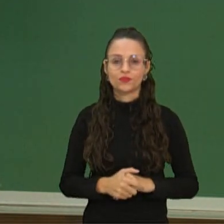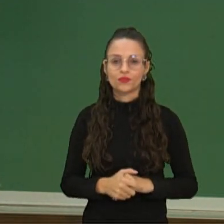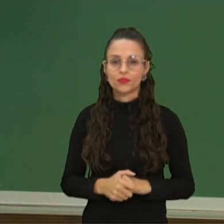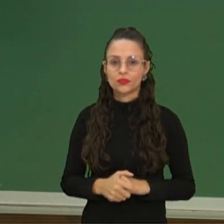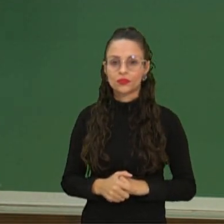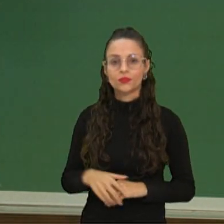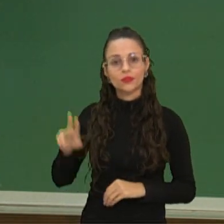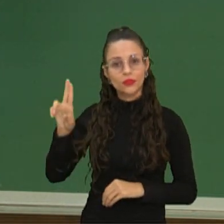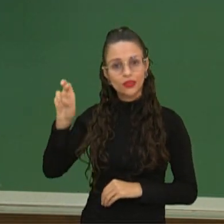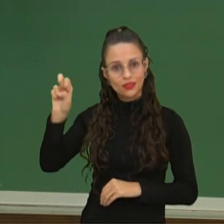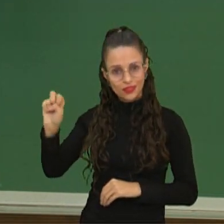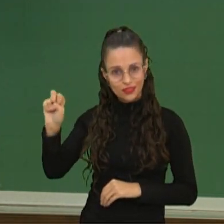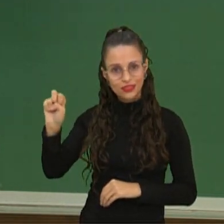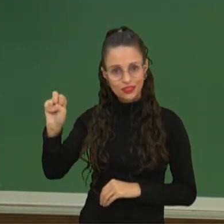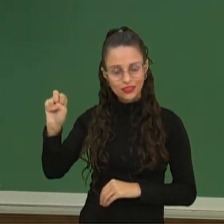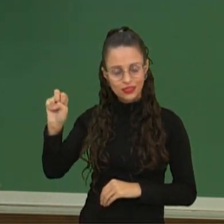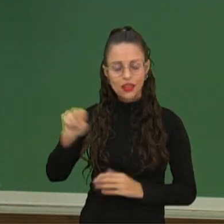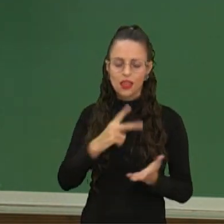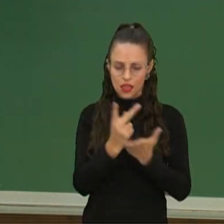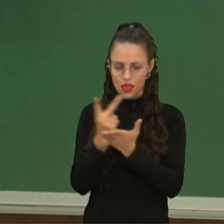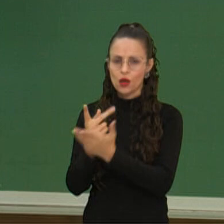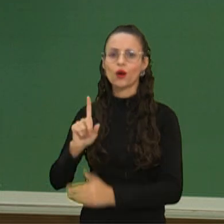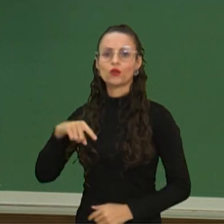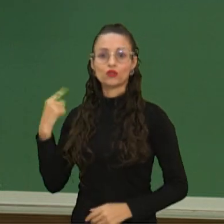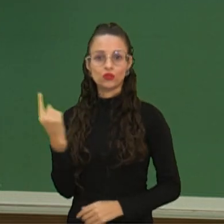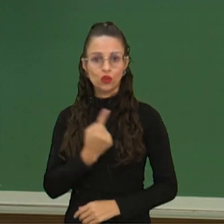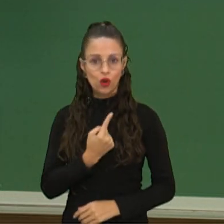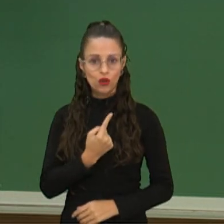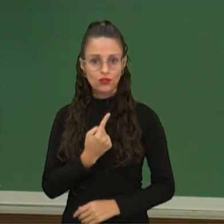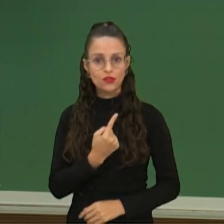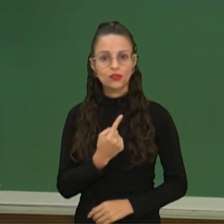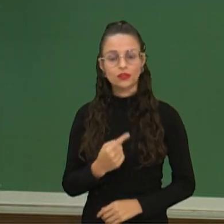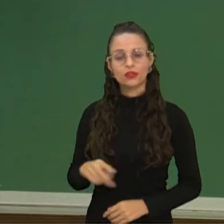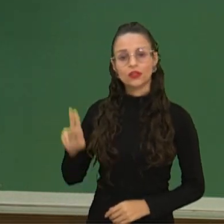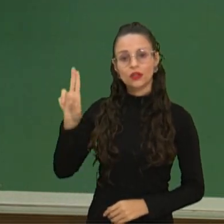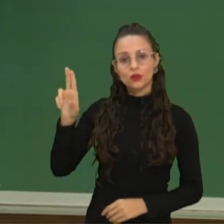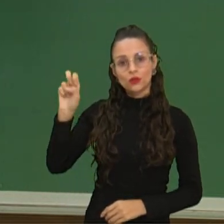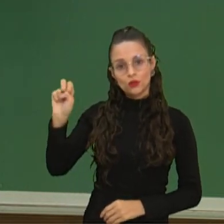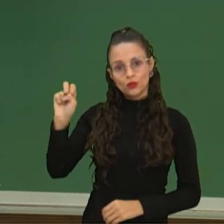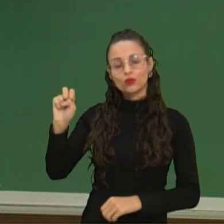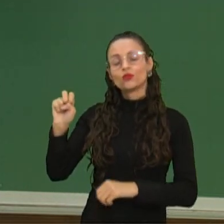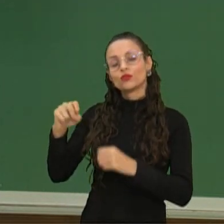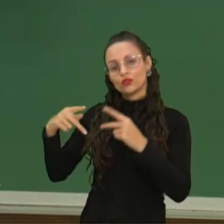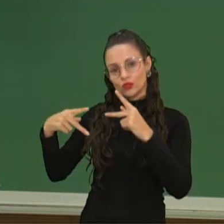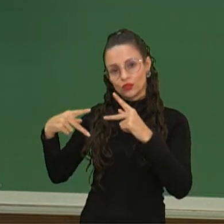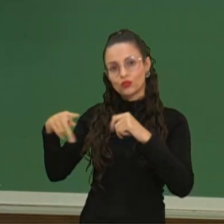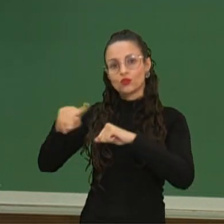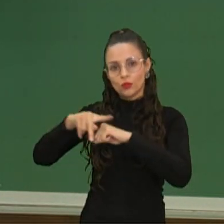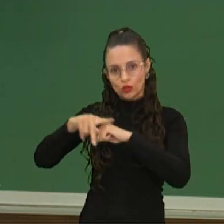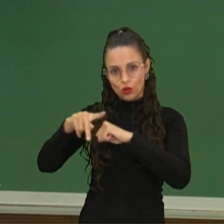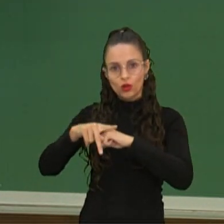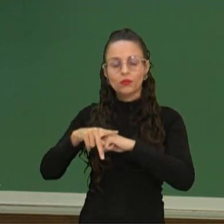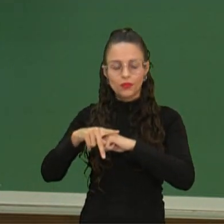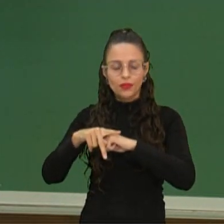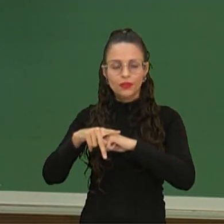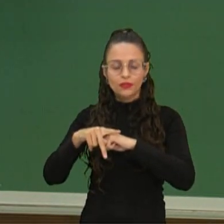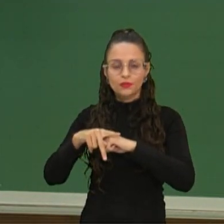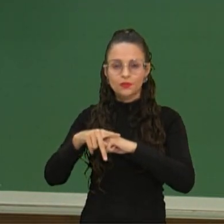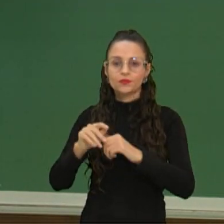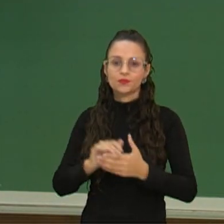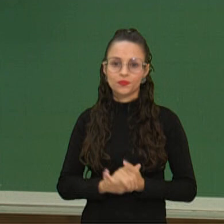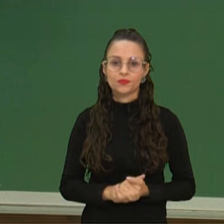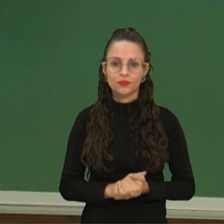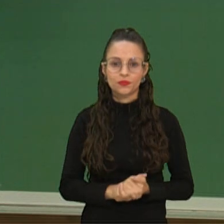by us. Erros são cometidos por nós. No caso aqui a gente usa o pronome objeto, que a gente já conversou também, né? Que você usa